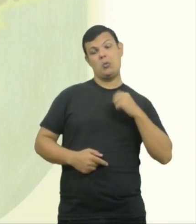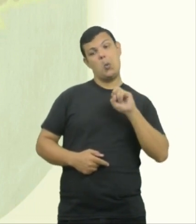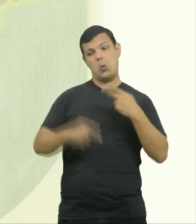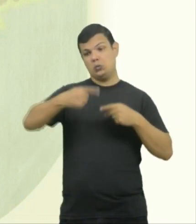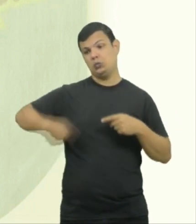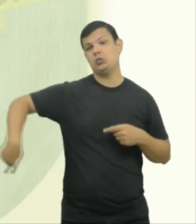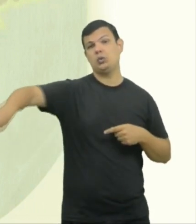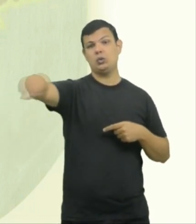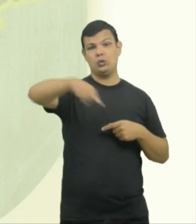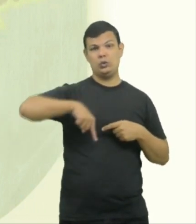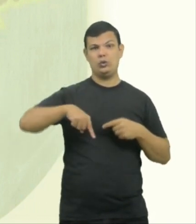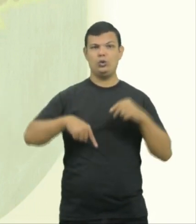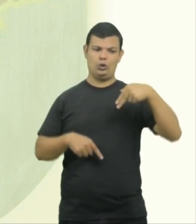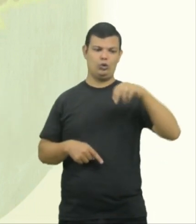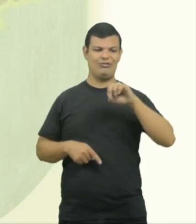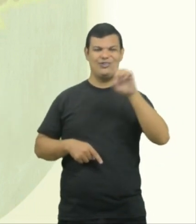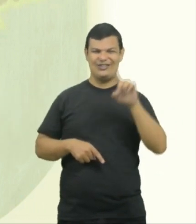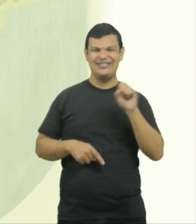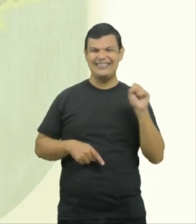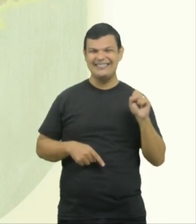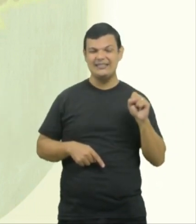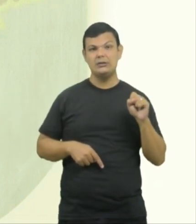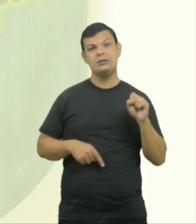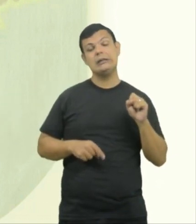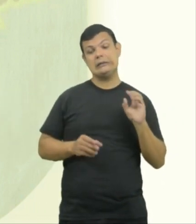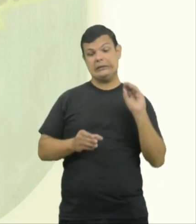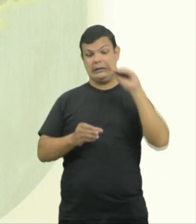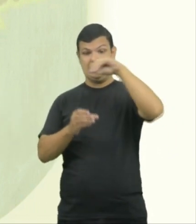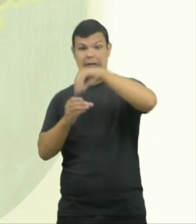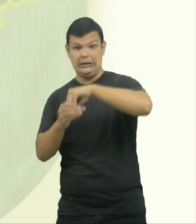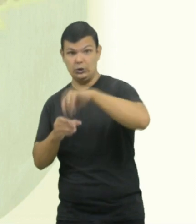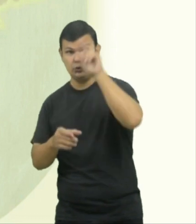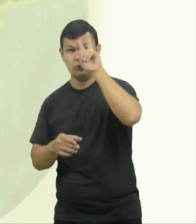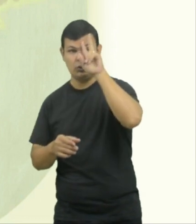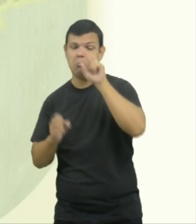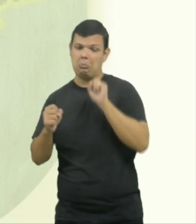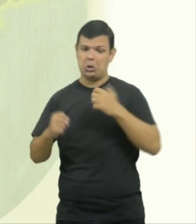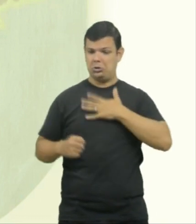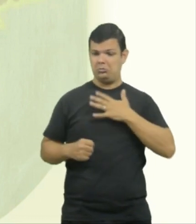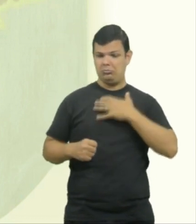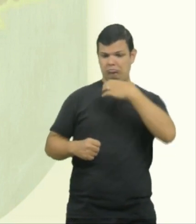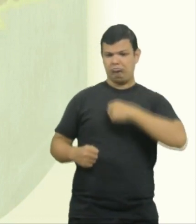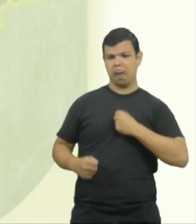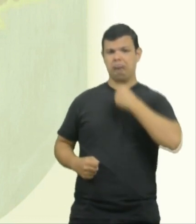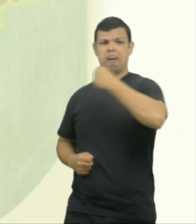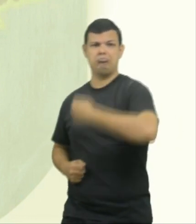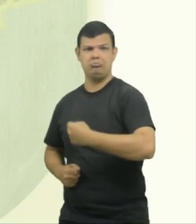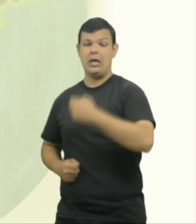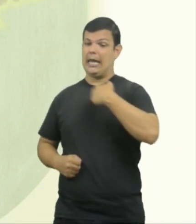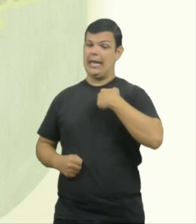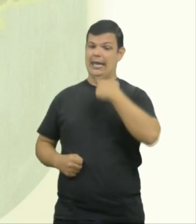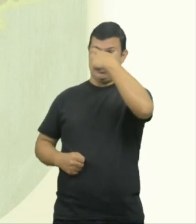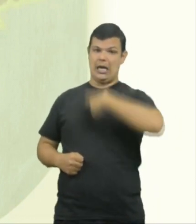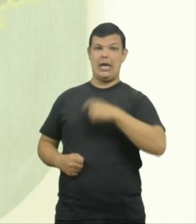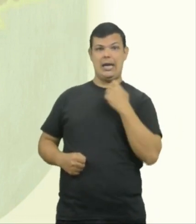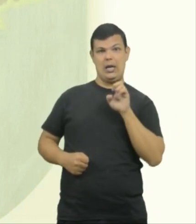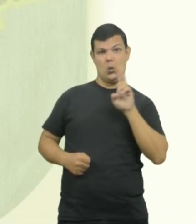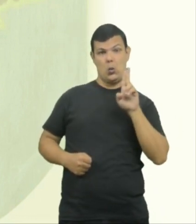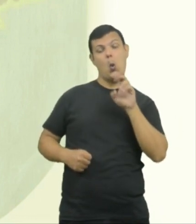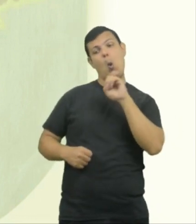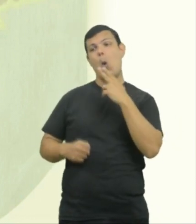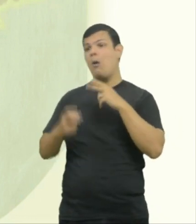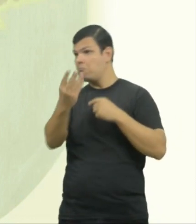nós. Se o narrador está dentro da história, então ele pode se incluir nela através do pronome eu, ou se tiver mais